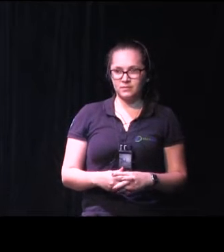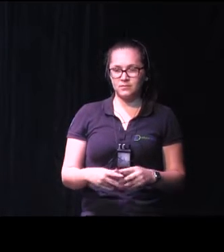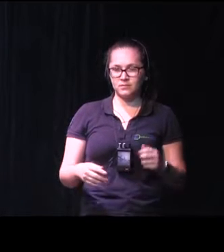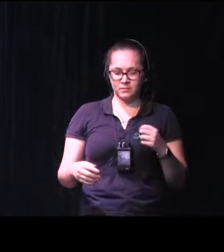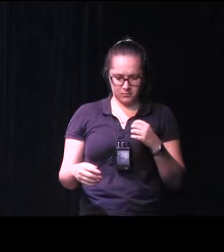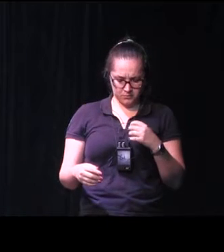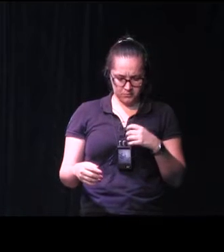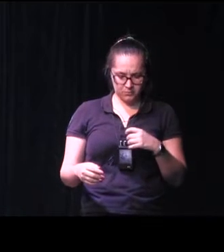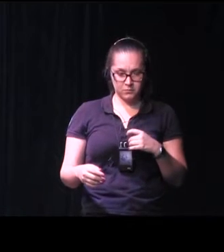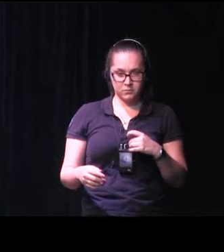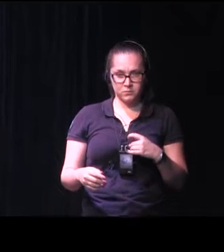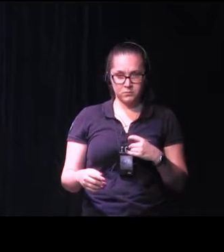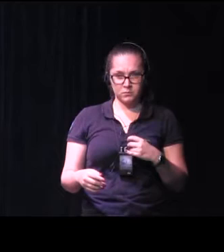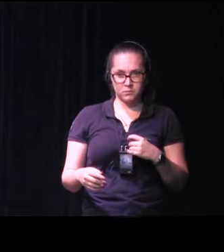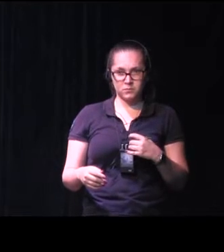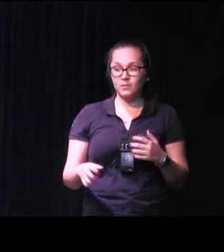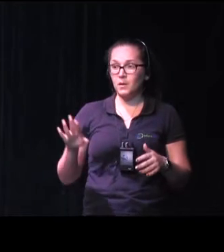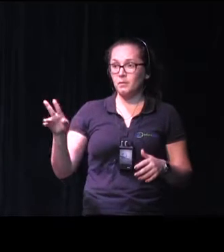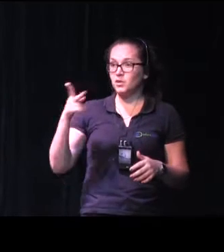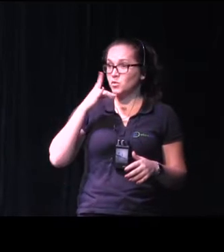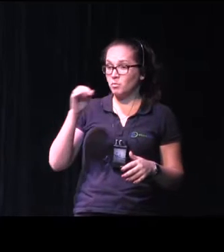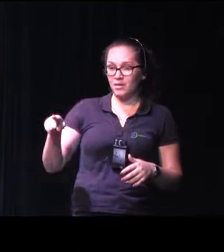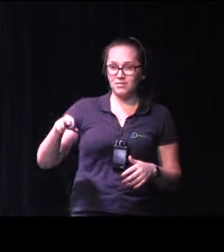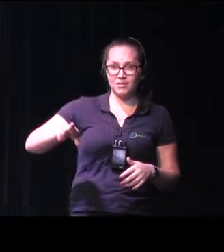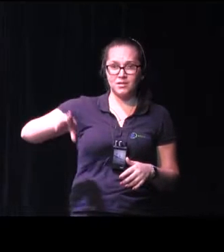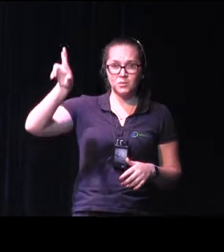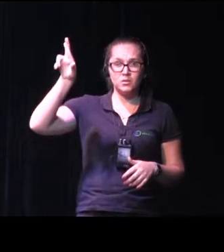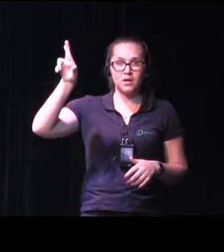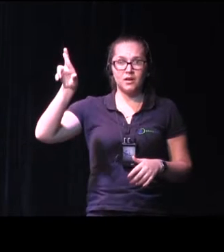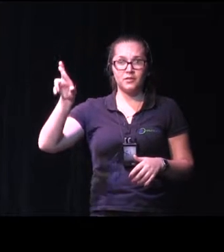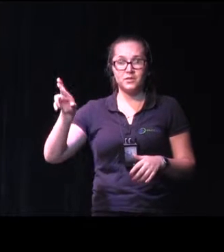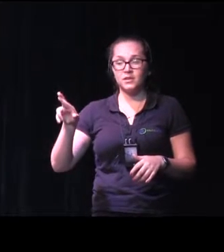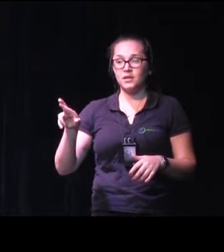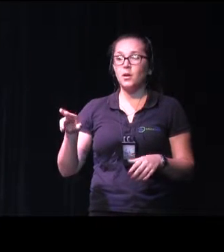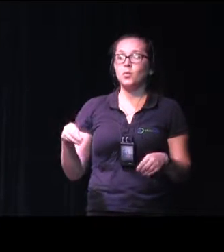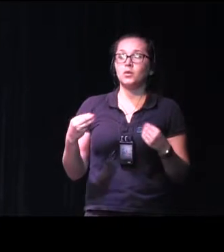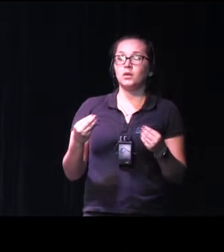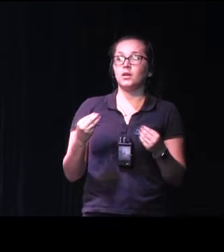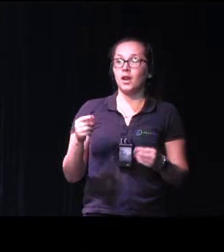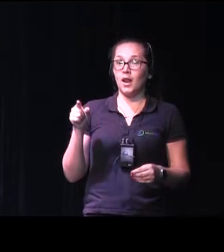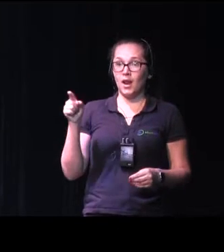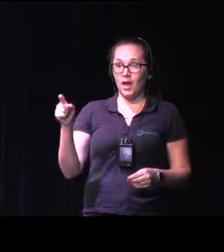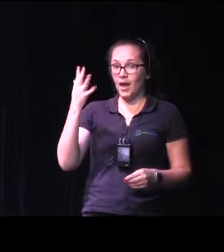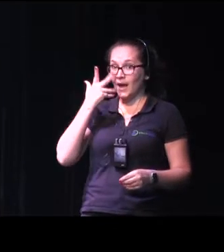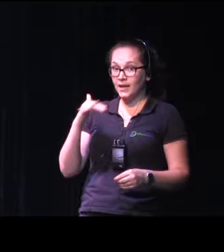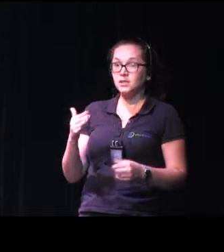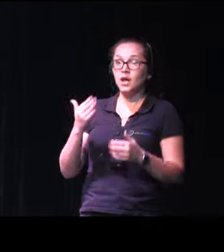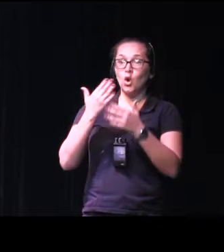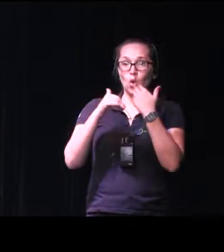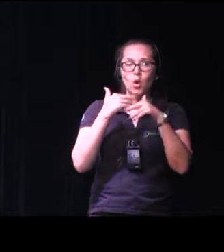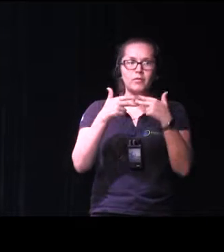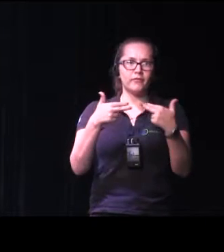não come. Ele padece esse sofrimento das 10 horas, mas os pais são